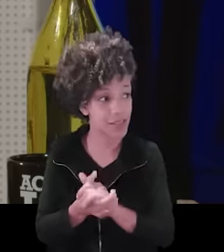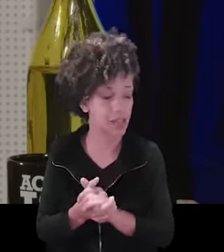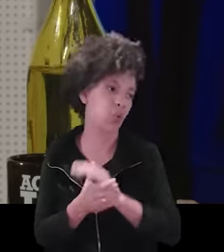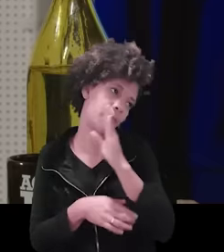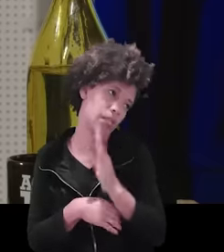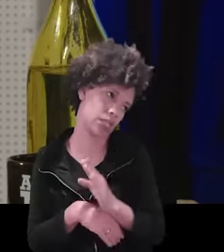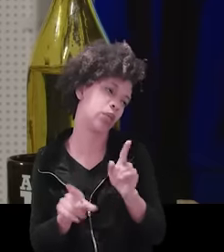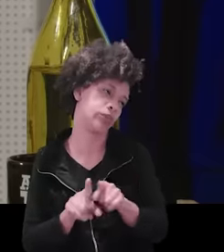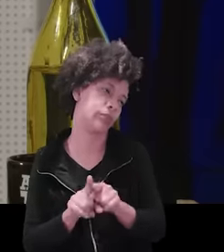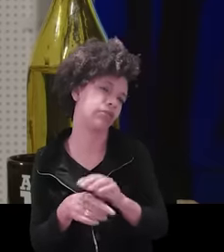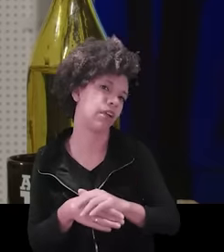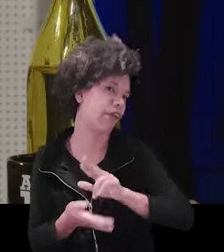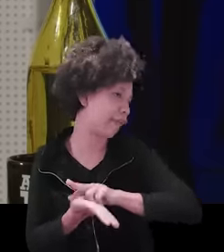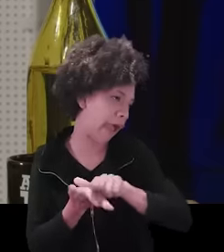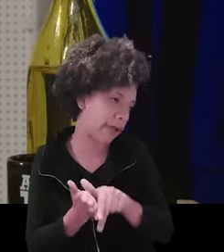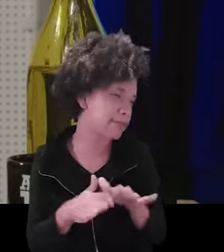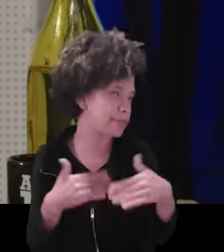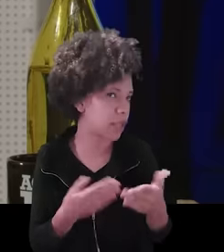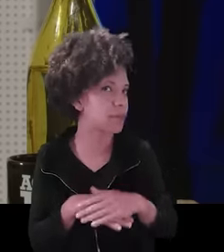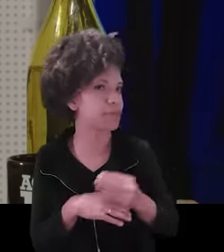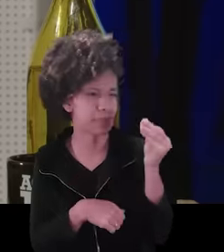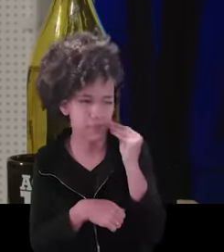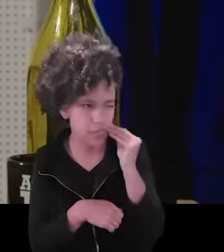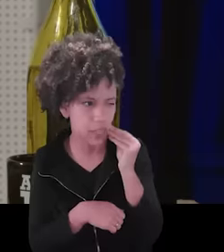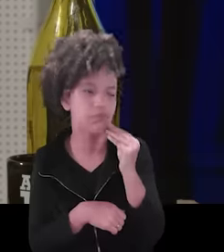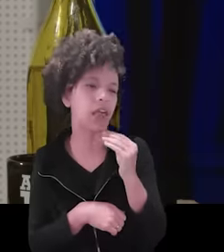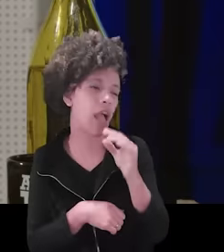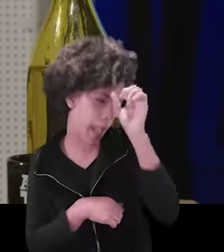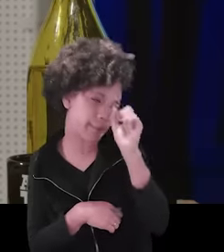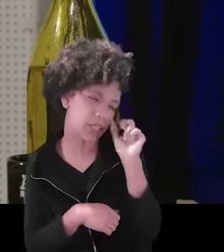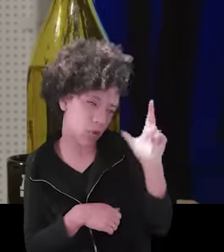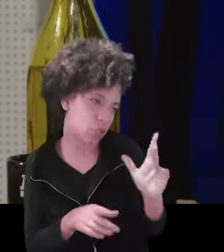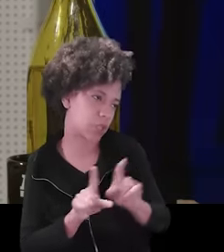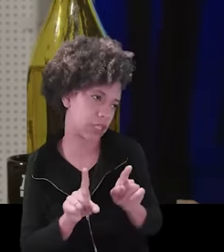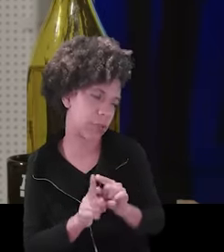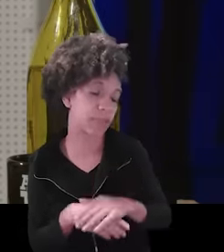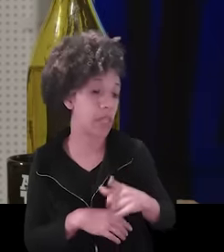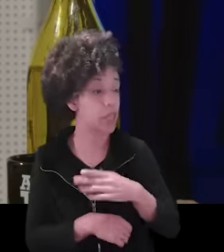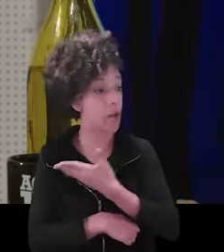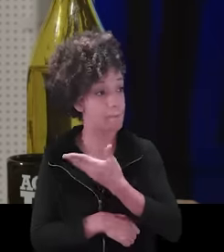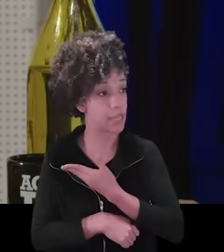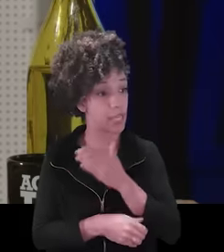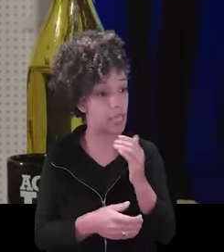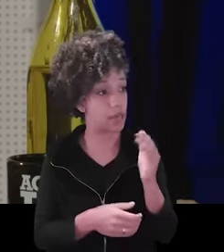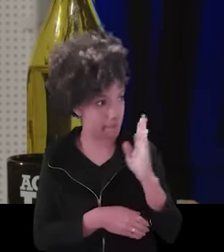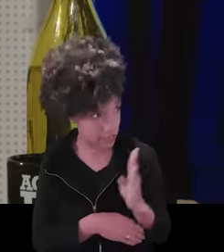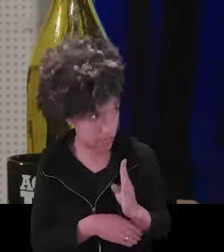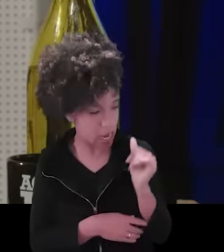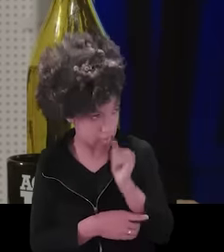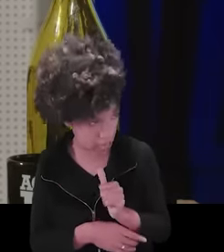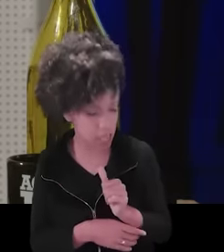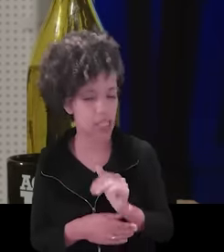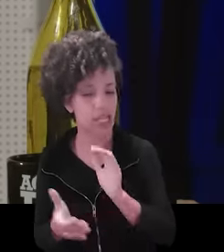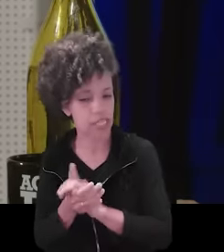americano casado com Brasileiro né Muito Então eu acho que ele tem entrar um pouco na nossa Cultura a gente tem uma amiga que é casada com